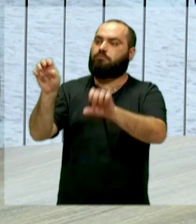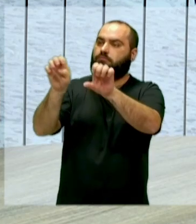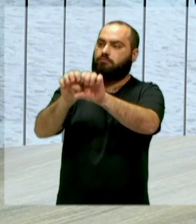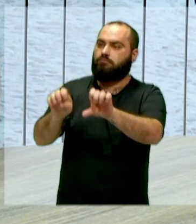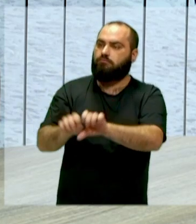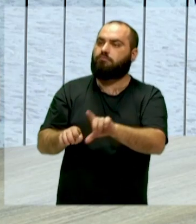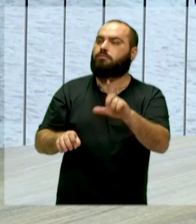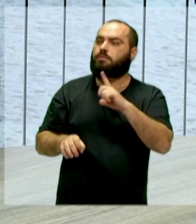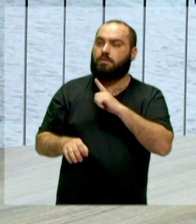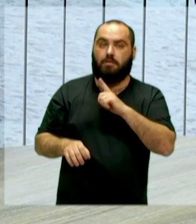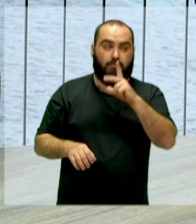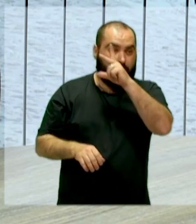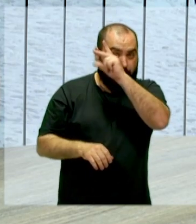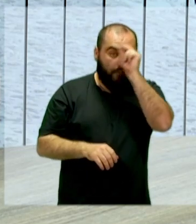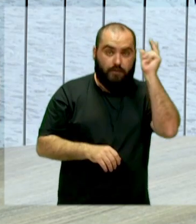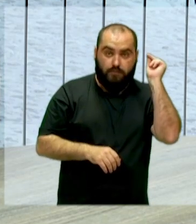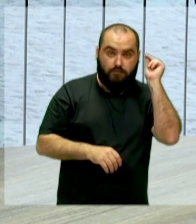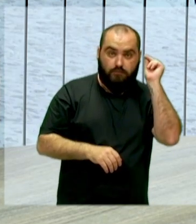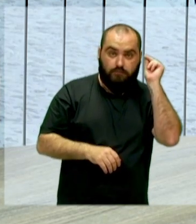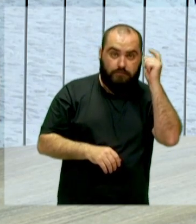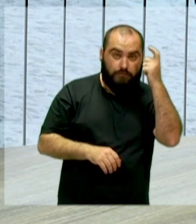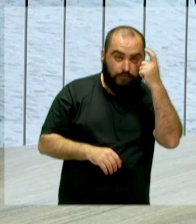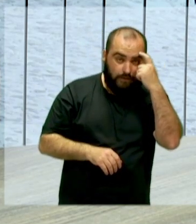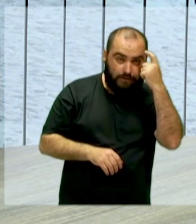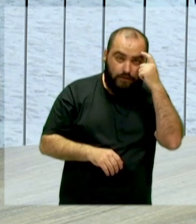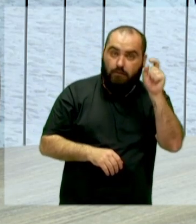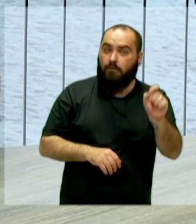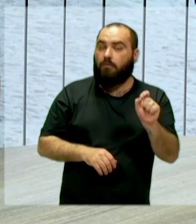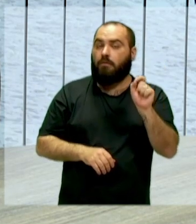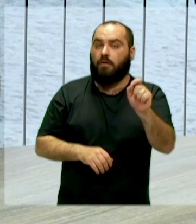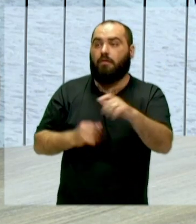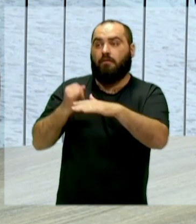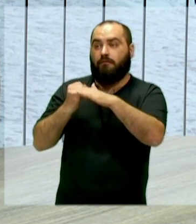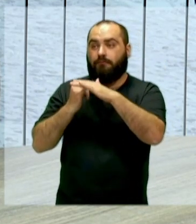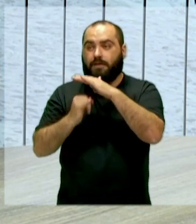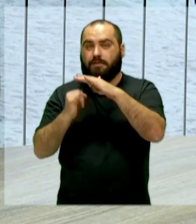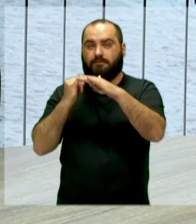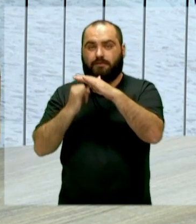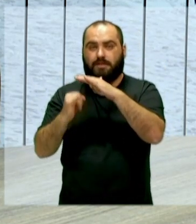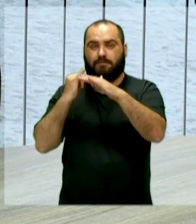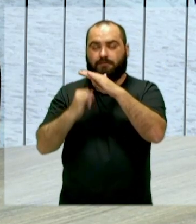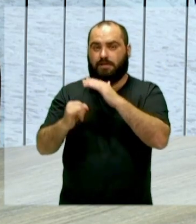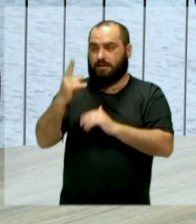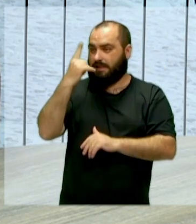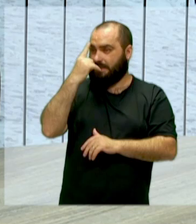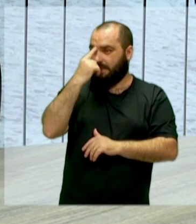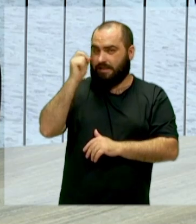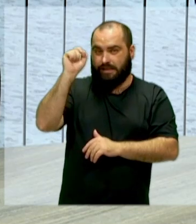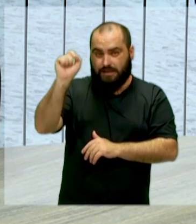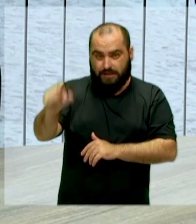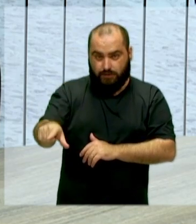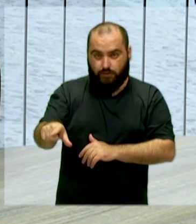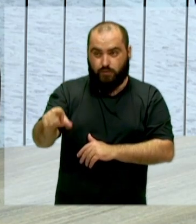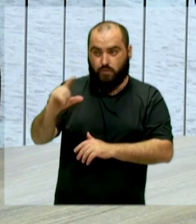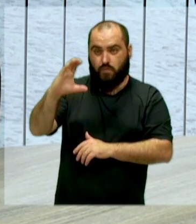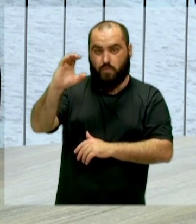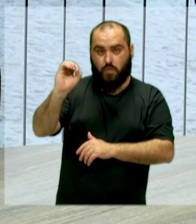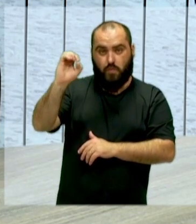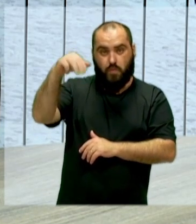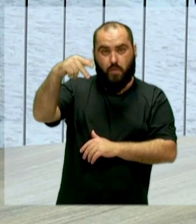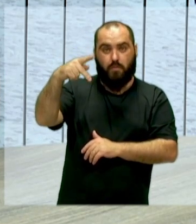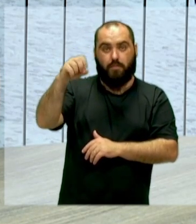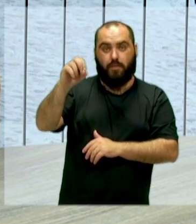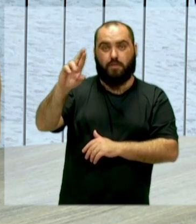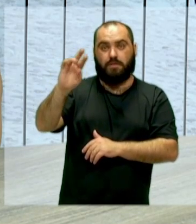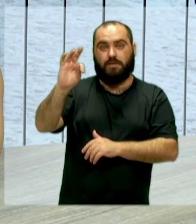poder público entenda que se ele investir mais em reciclagem e compostagem ele gasta menos enterrando lixo né en